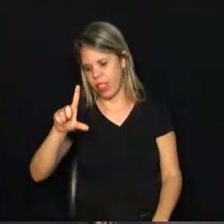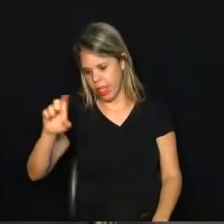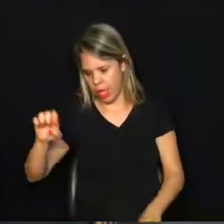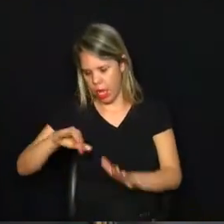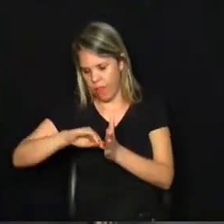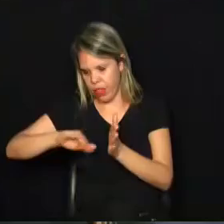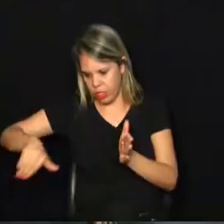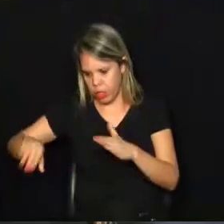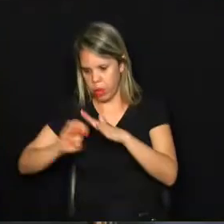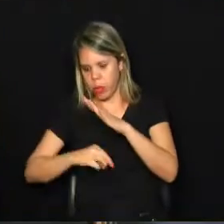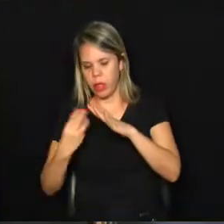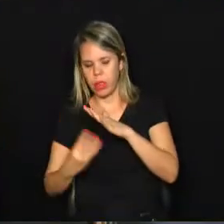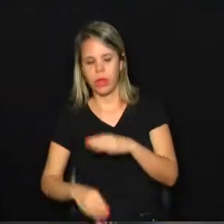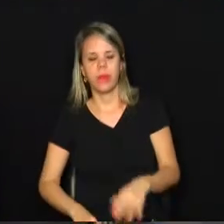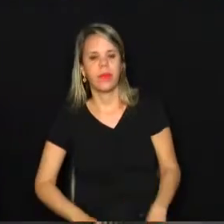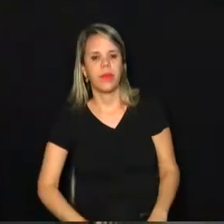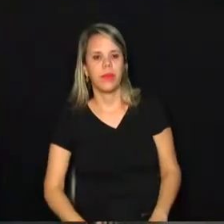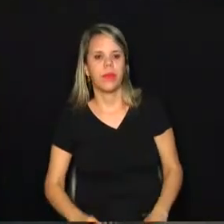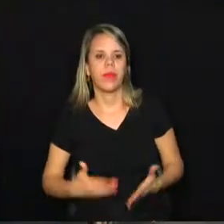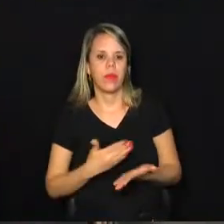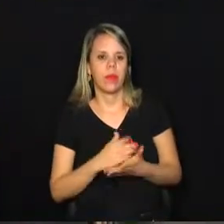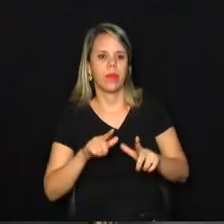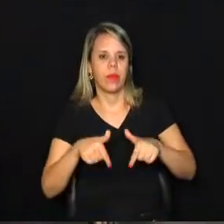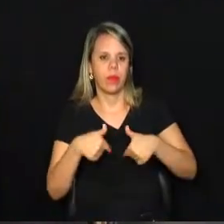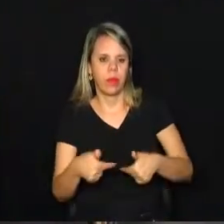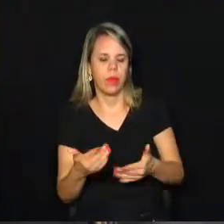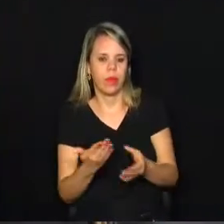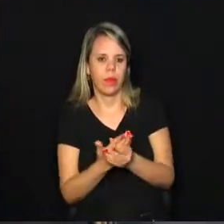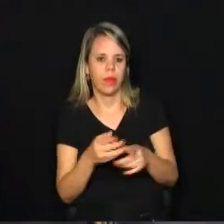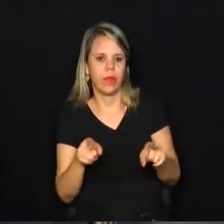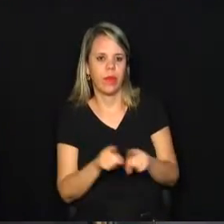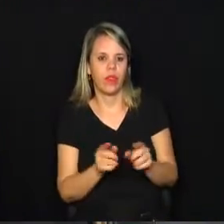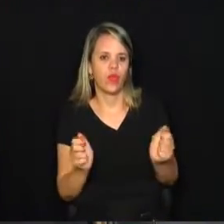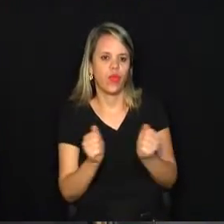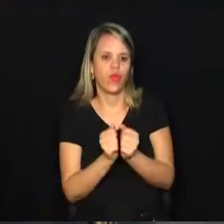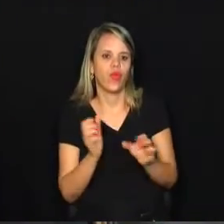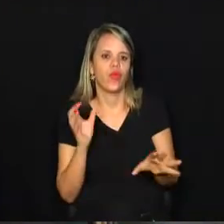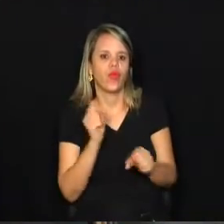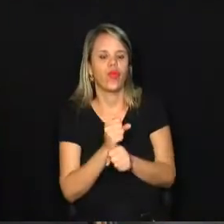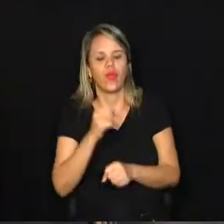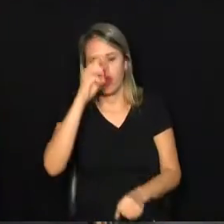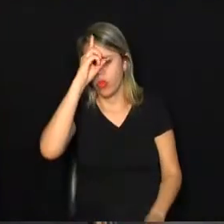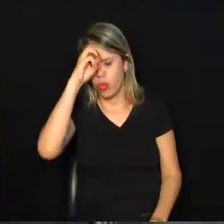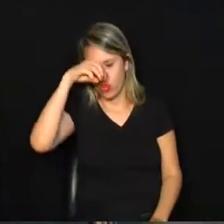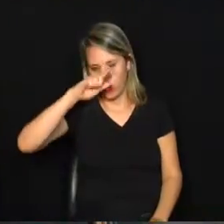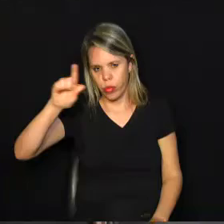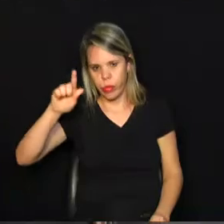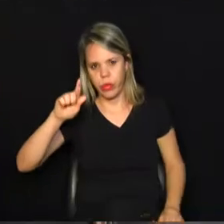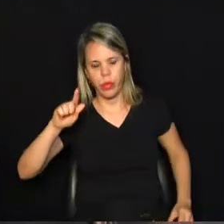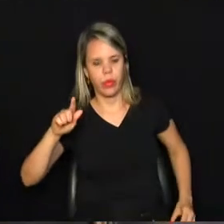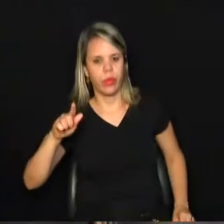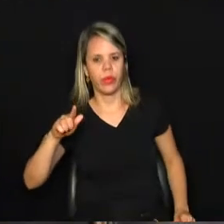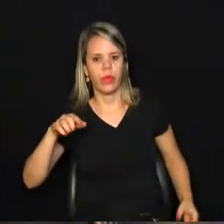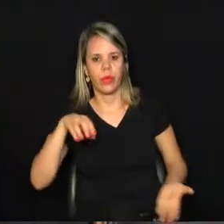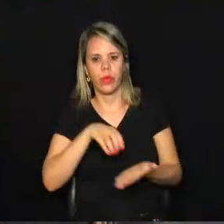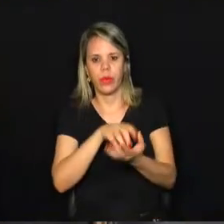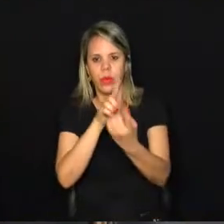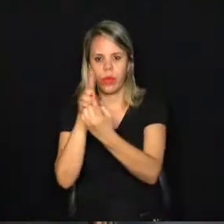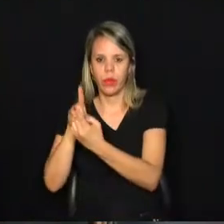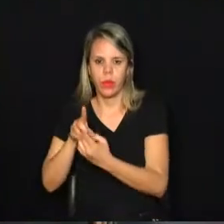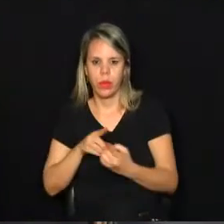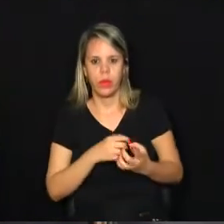esse processo de gestão também daquela unidade, junto com o Mário Gatti e as unidades de pronto